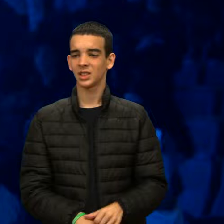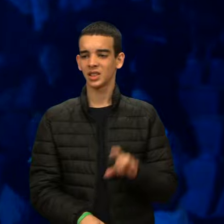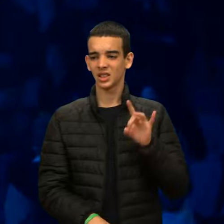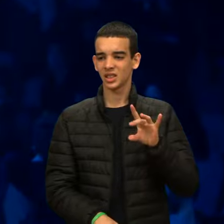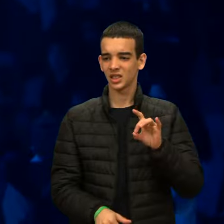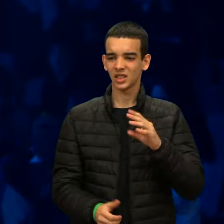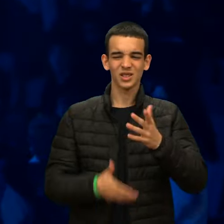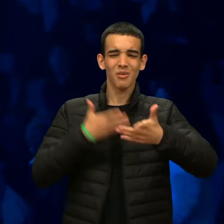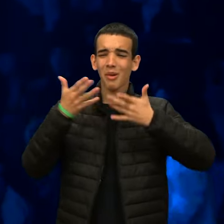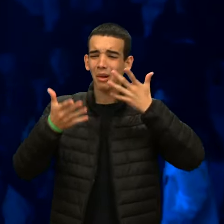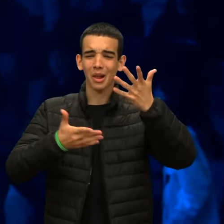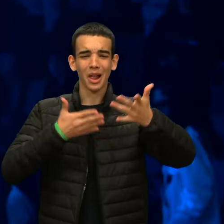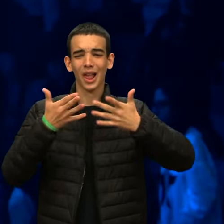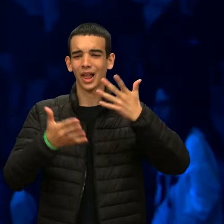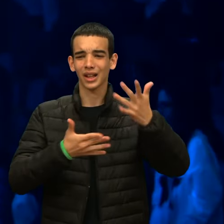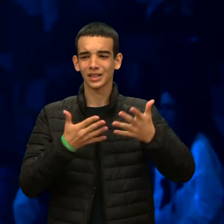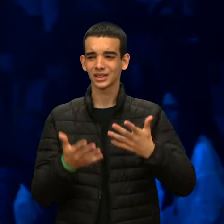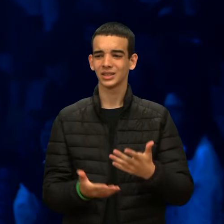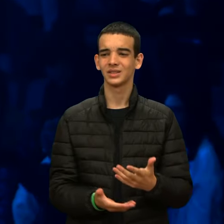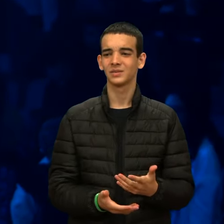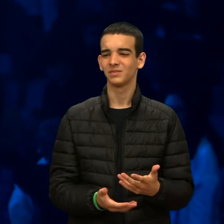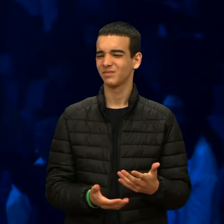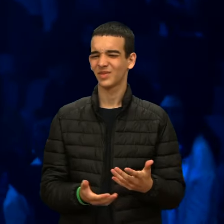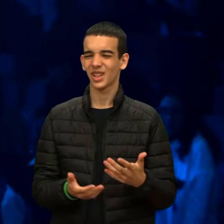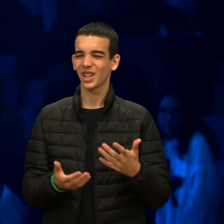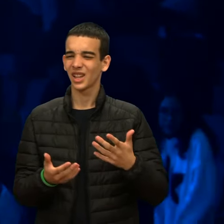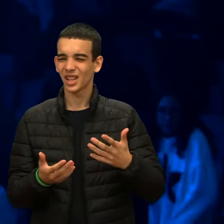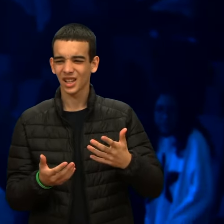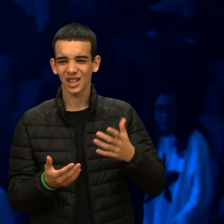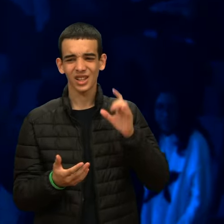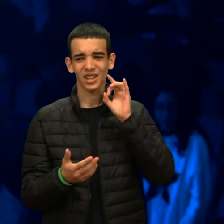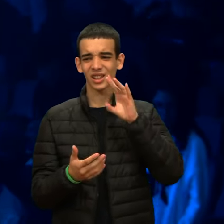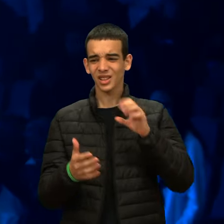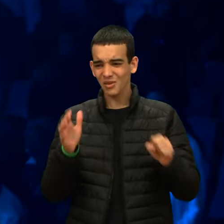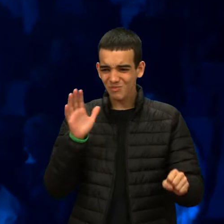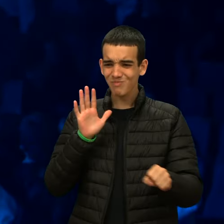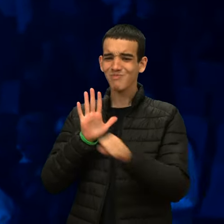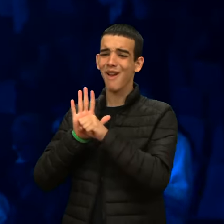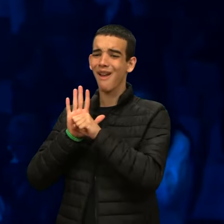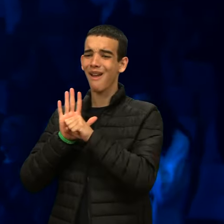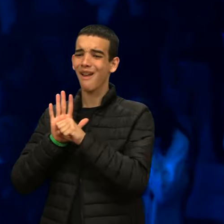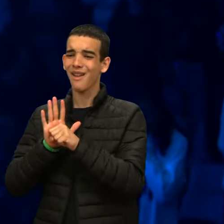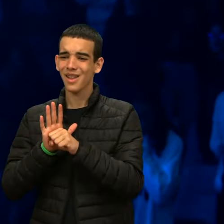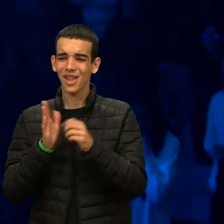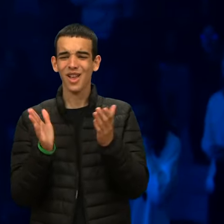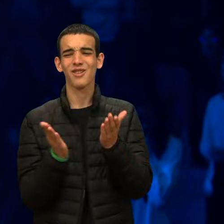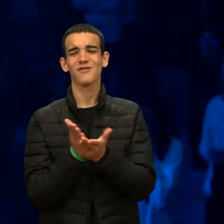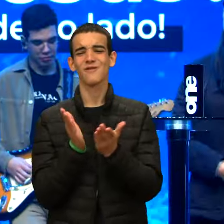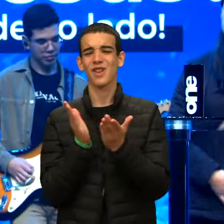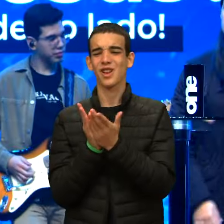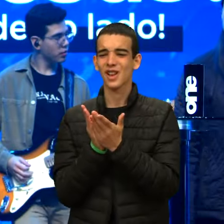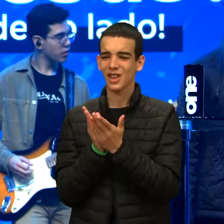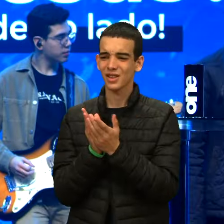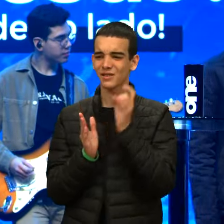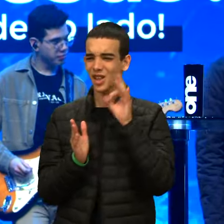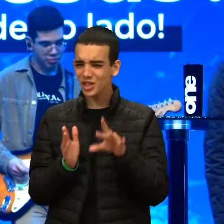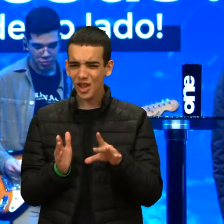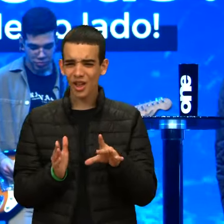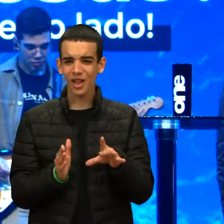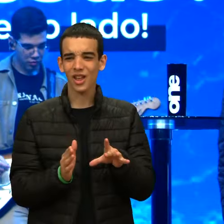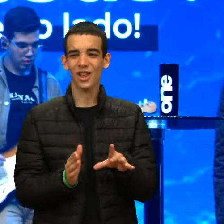queremos ter só o nome de cristãos, de evangélicos, de protestantes, seja lá como a gente for